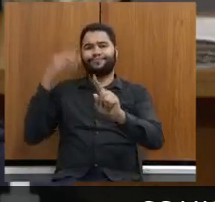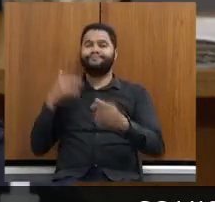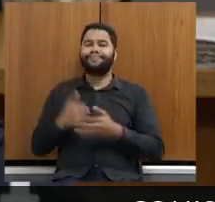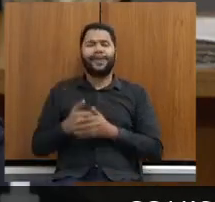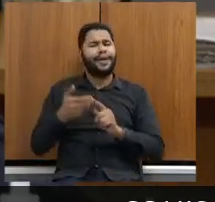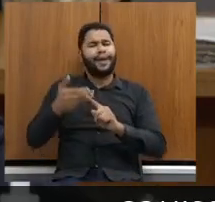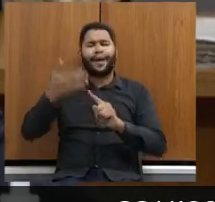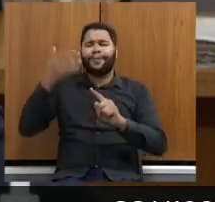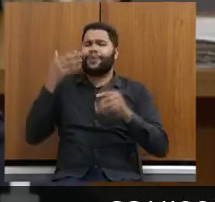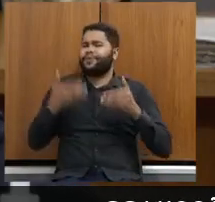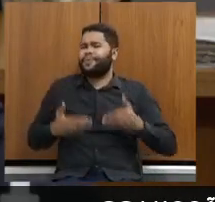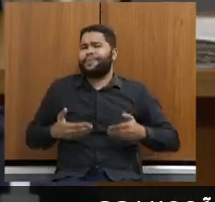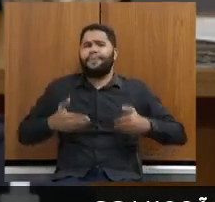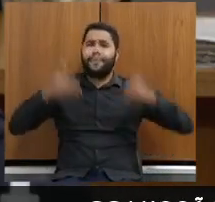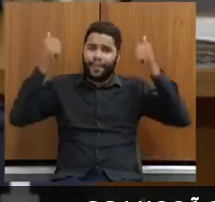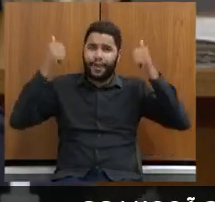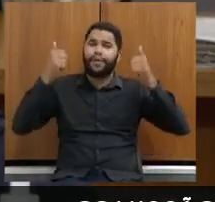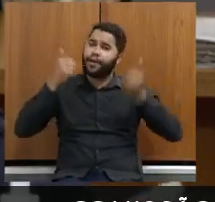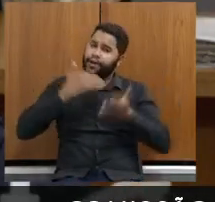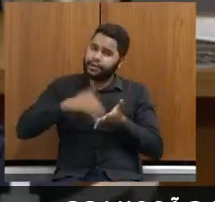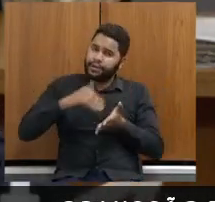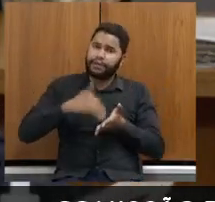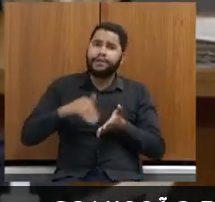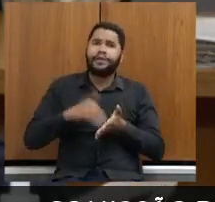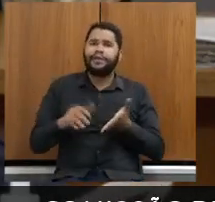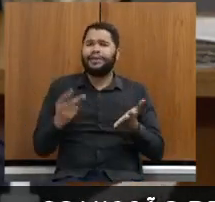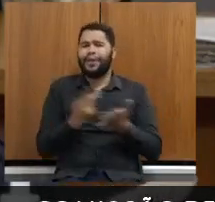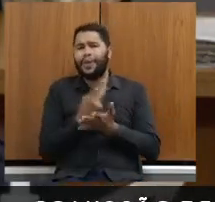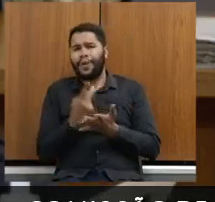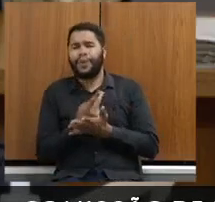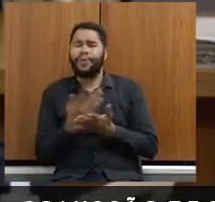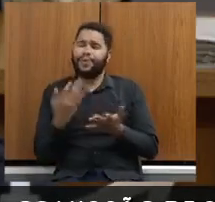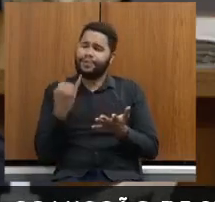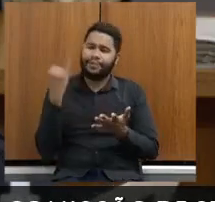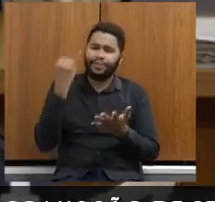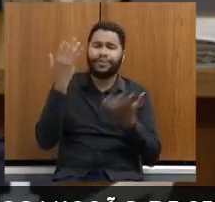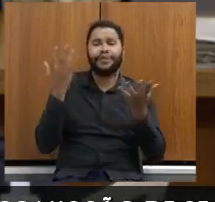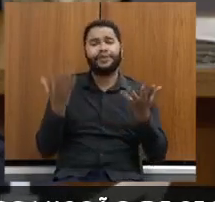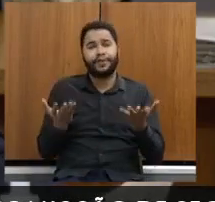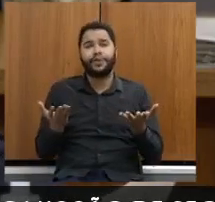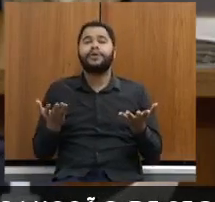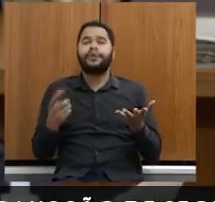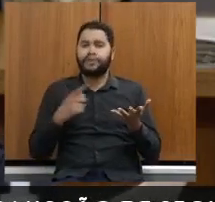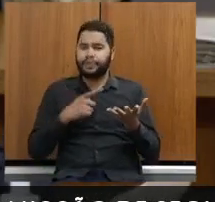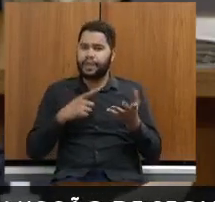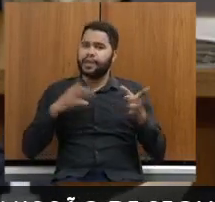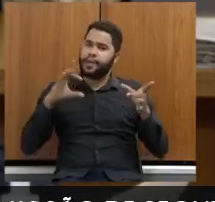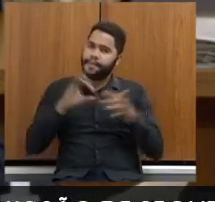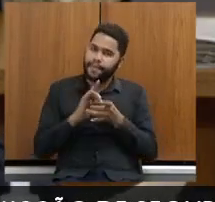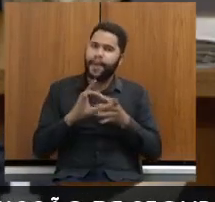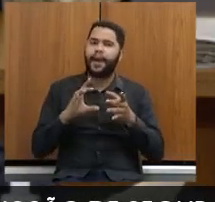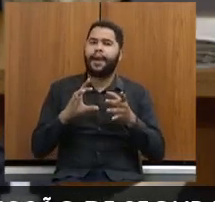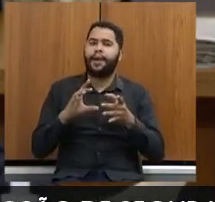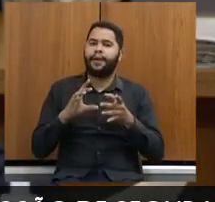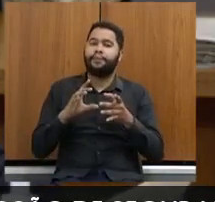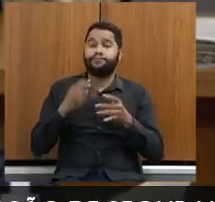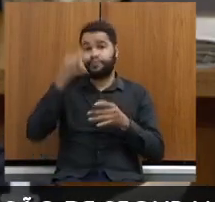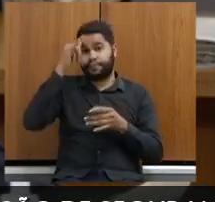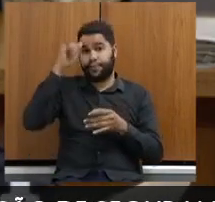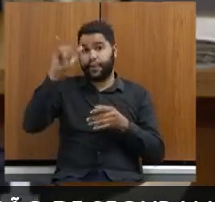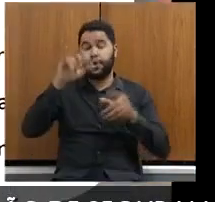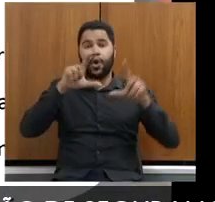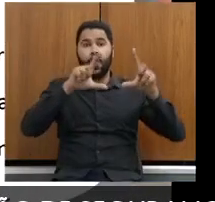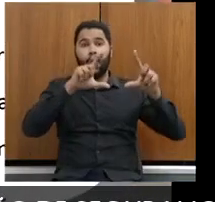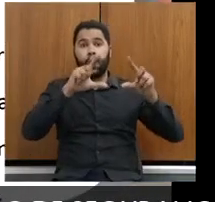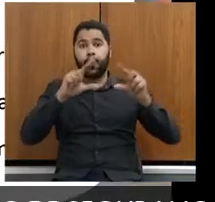pra gente a prevenção a turma é é a nossa secretaria que eu vou botar assim uma das mais importantes então houve com relação à prevenção uma